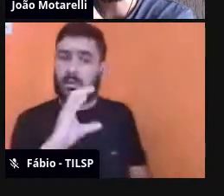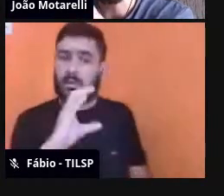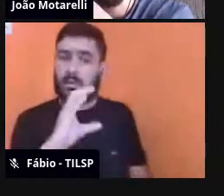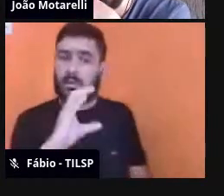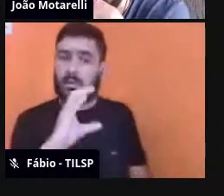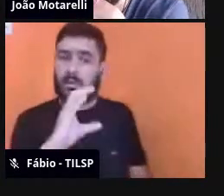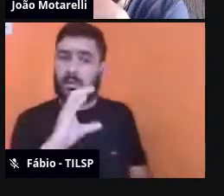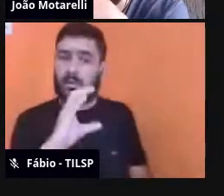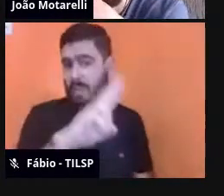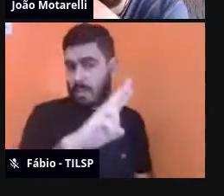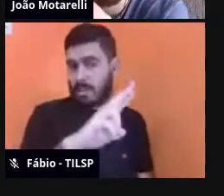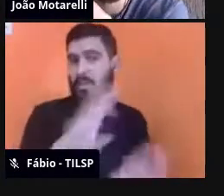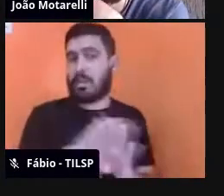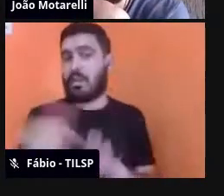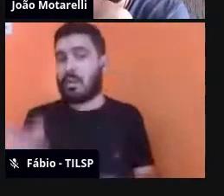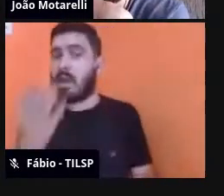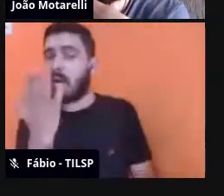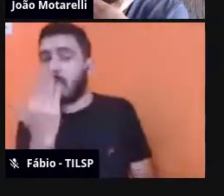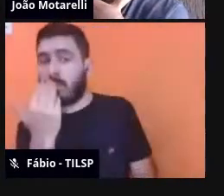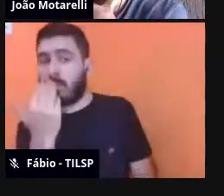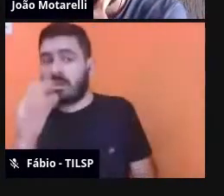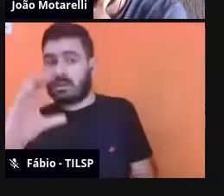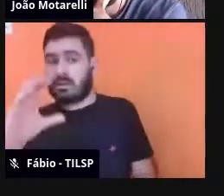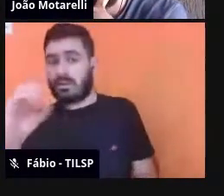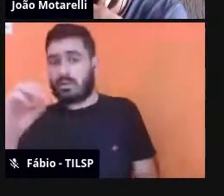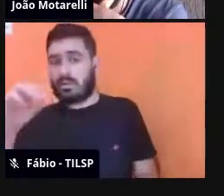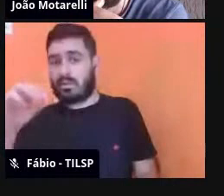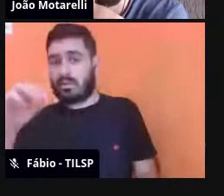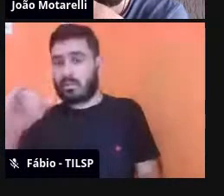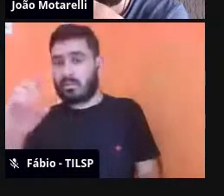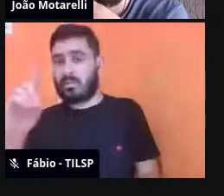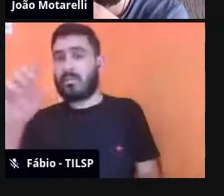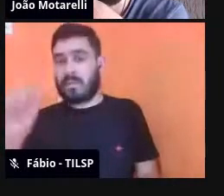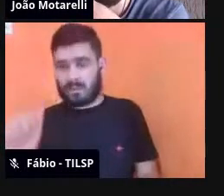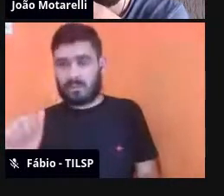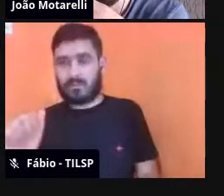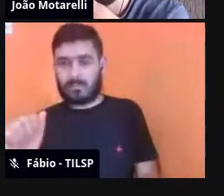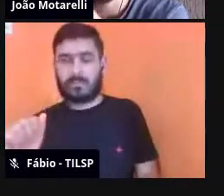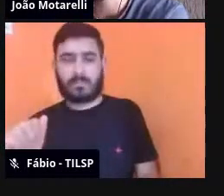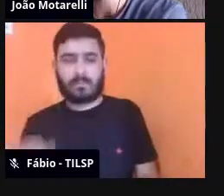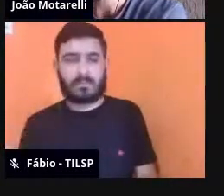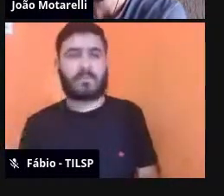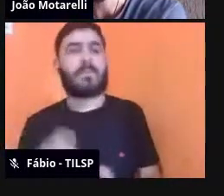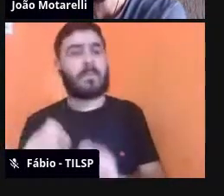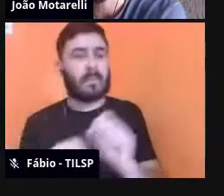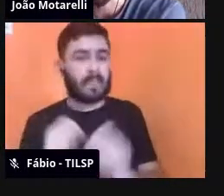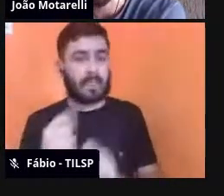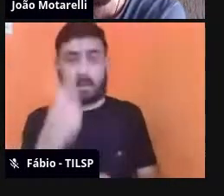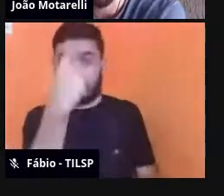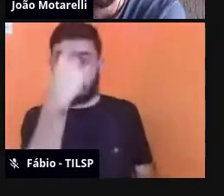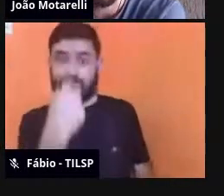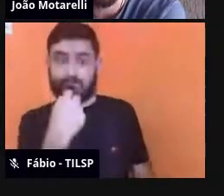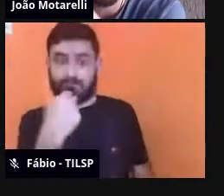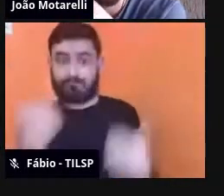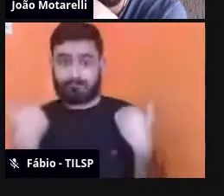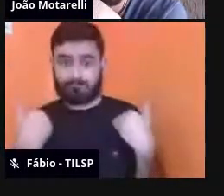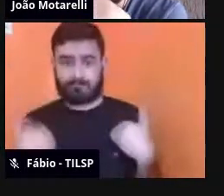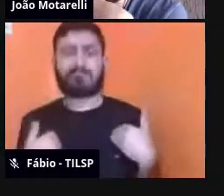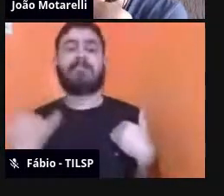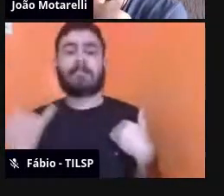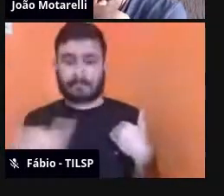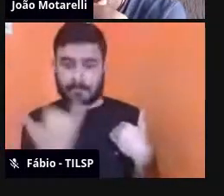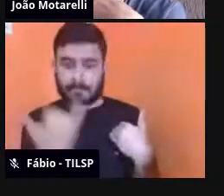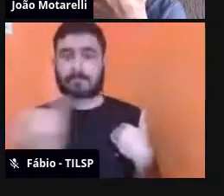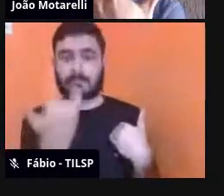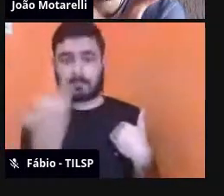tá? Como eu falei para vocês, a imagem corporal é um ponto extremamente importante, e dentro desses